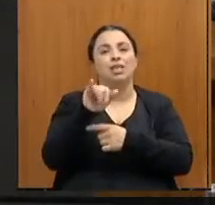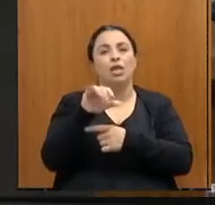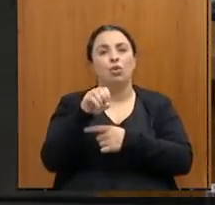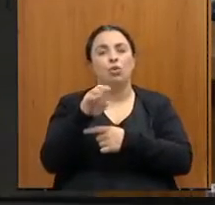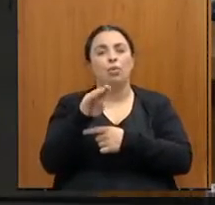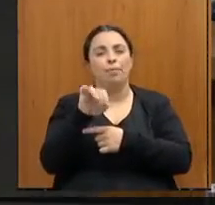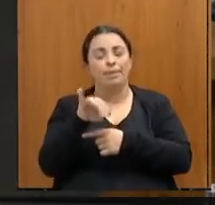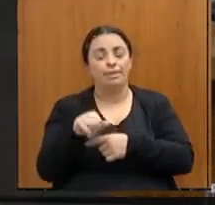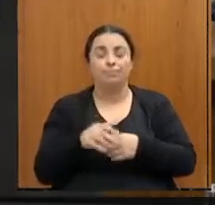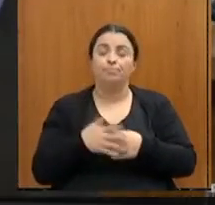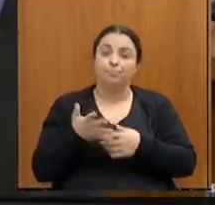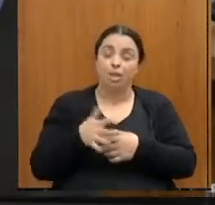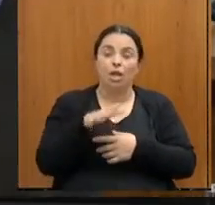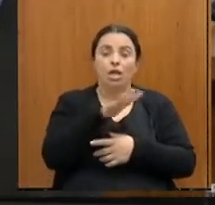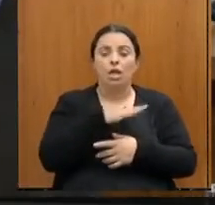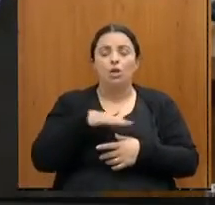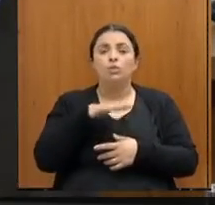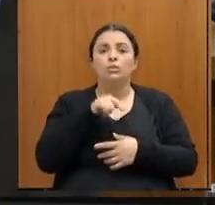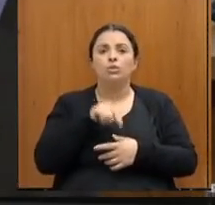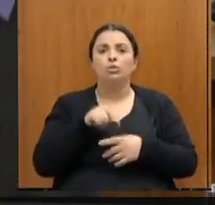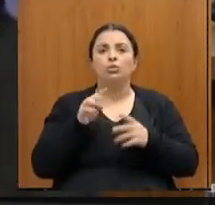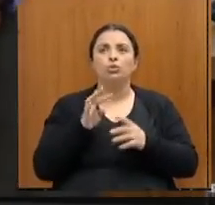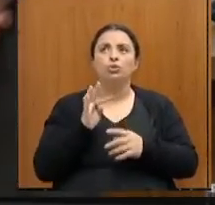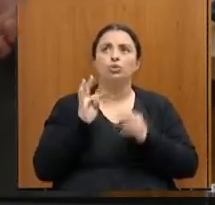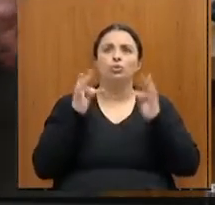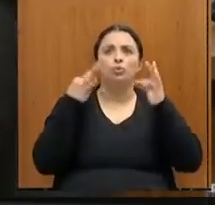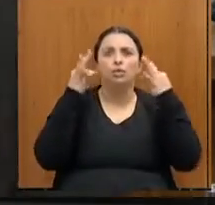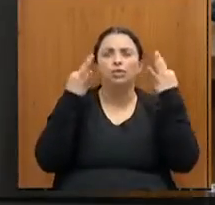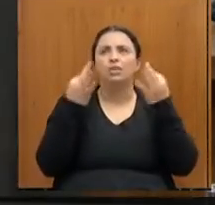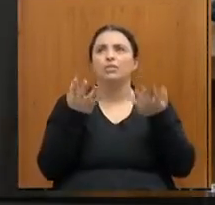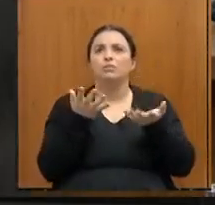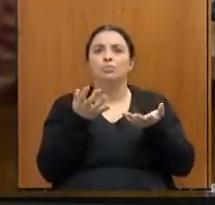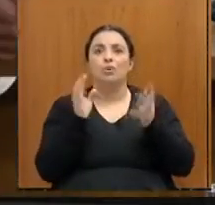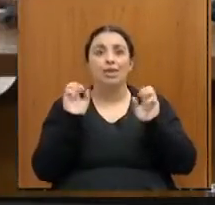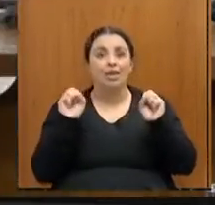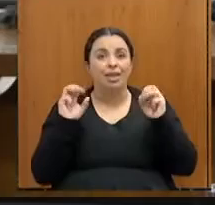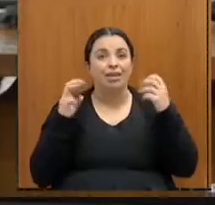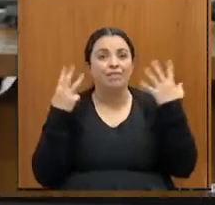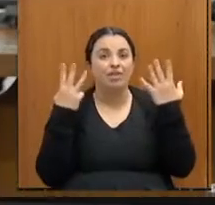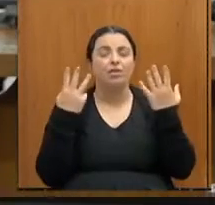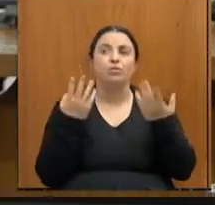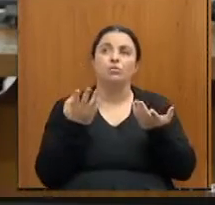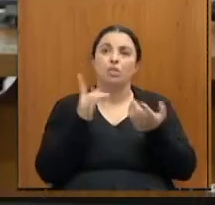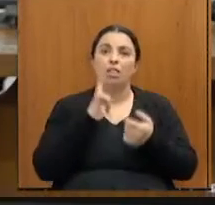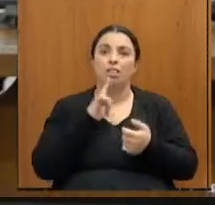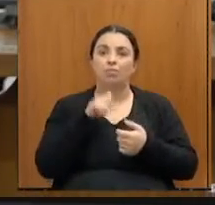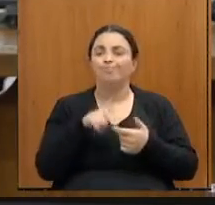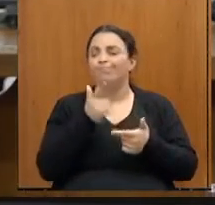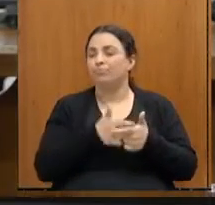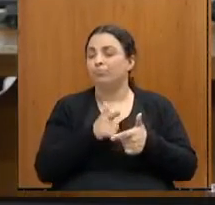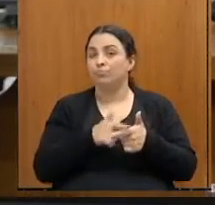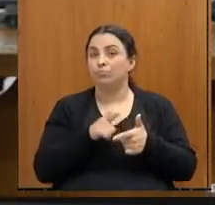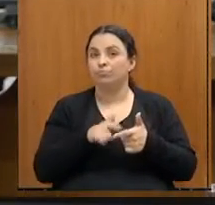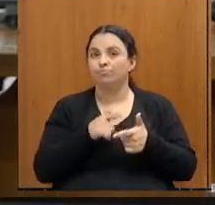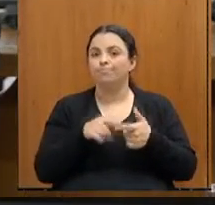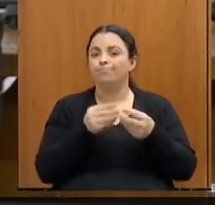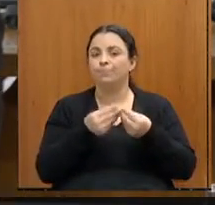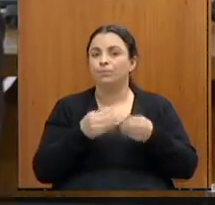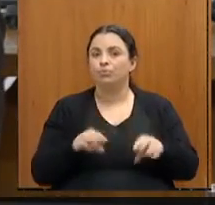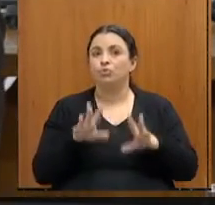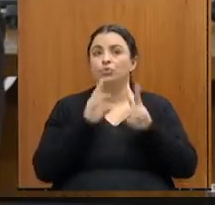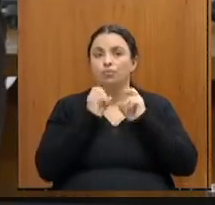eventos é bom Realmente estes nós temos um grande problema um grande Impacto